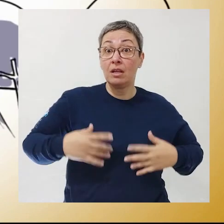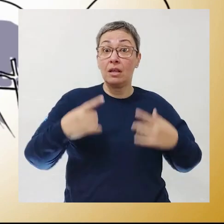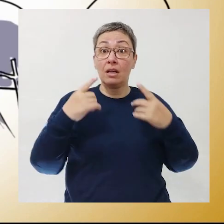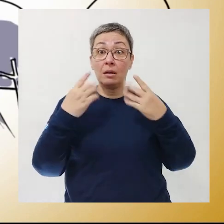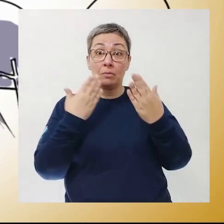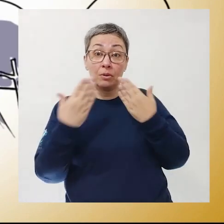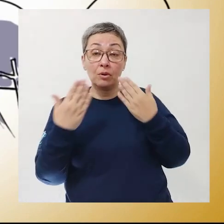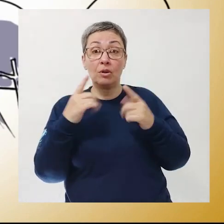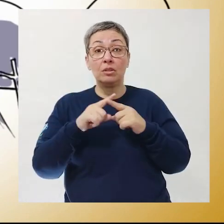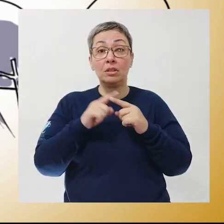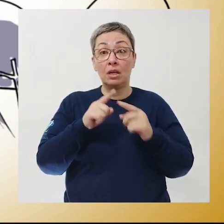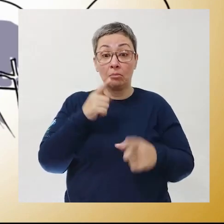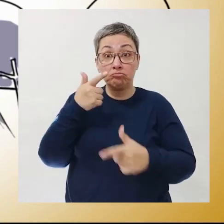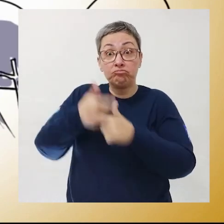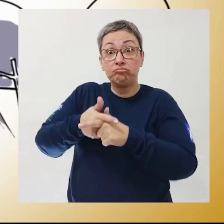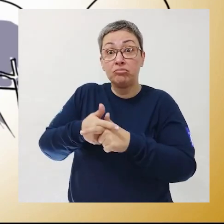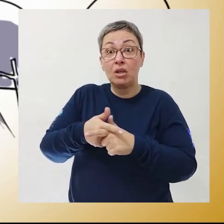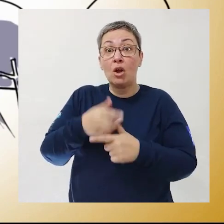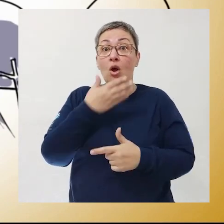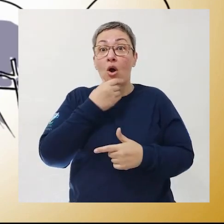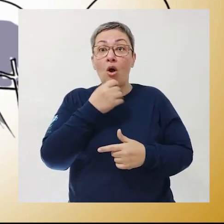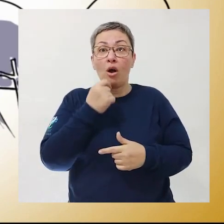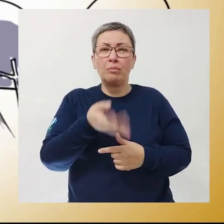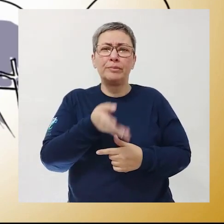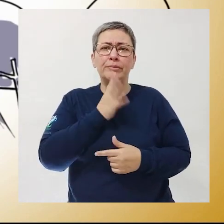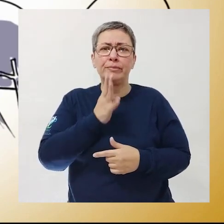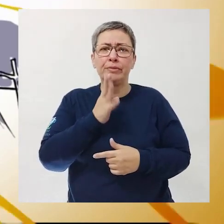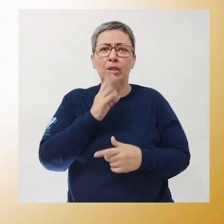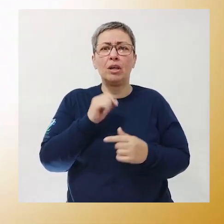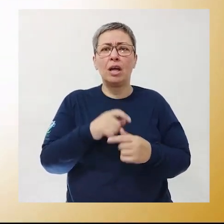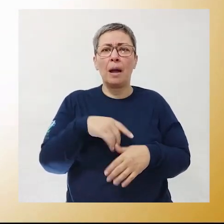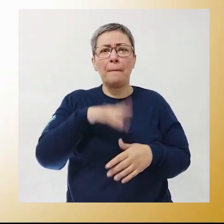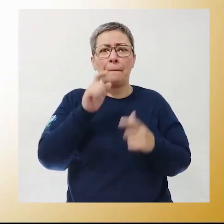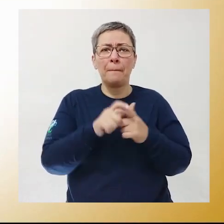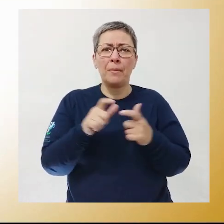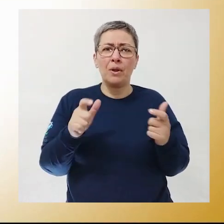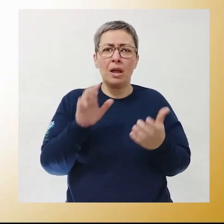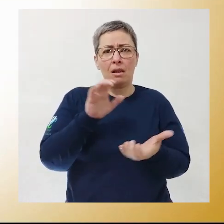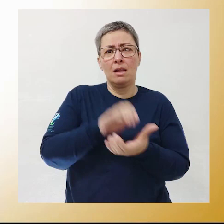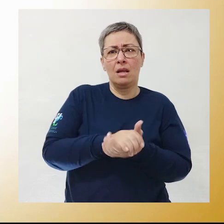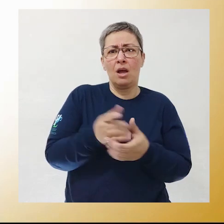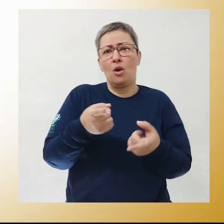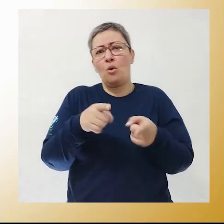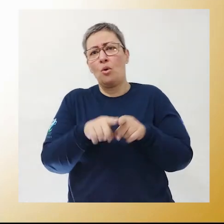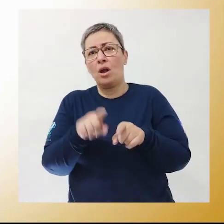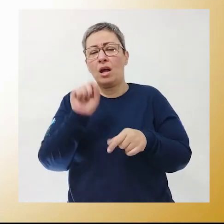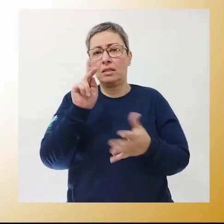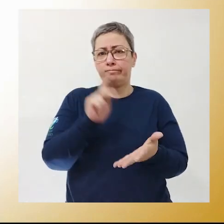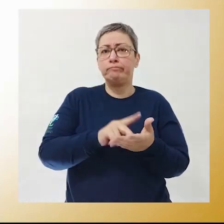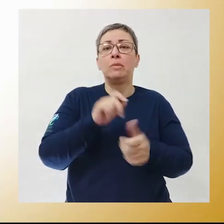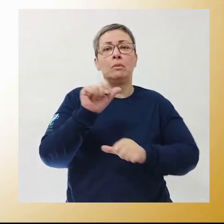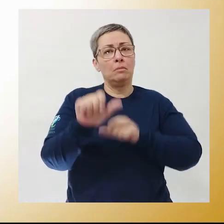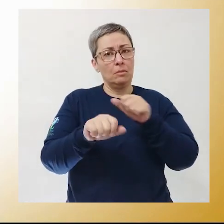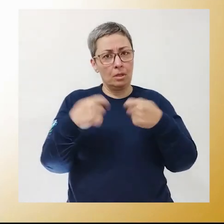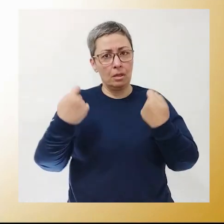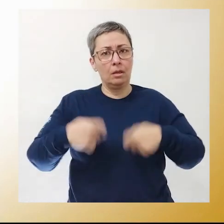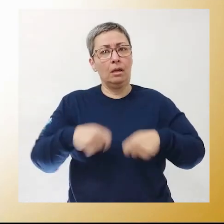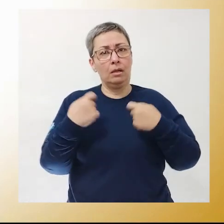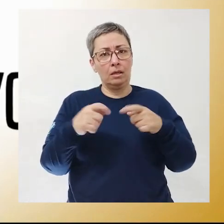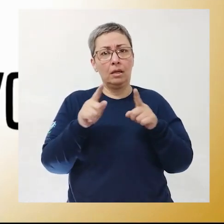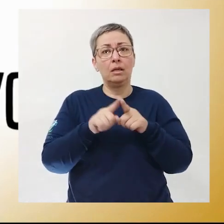mulheres é provocada por homens conhecidos, geralmente parceiros. Essa realidade precisa